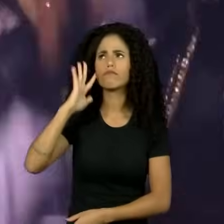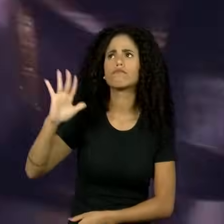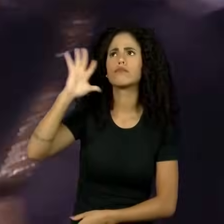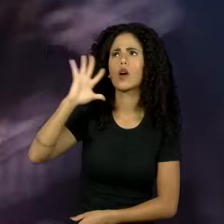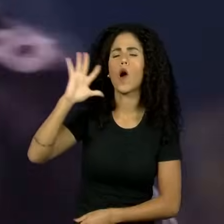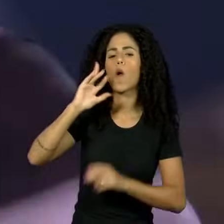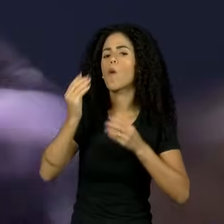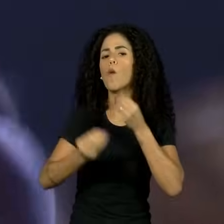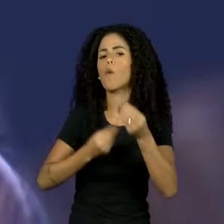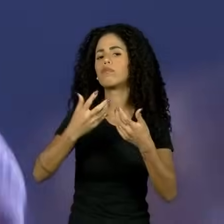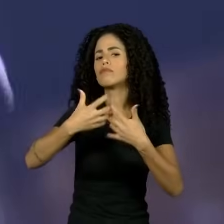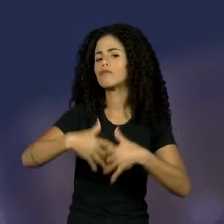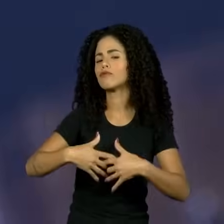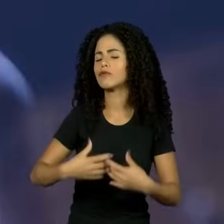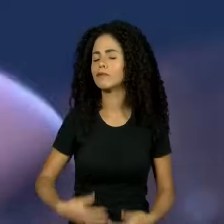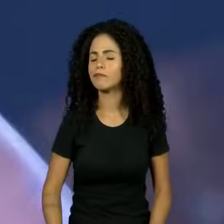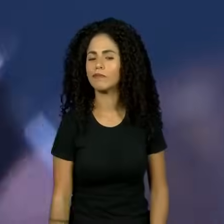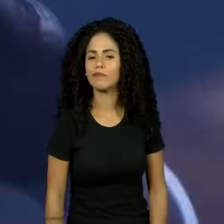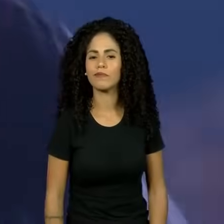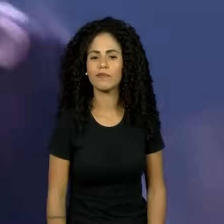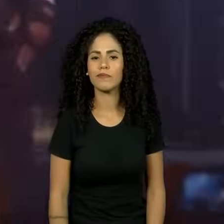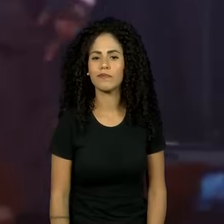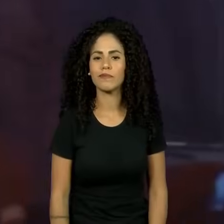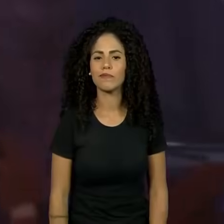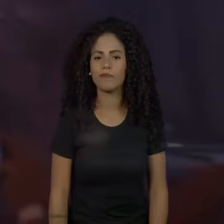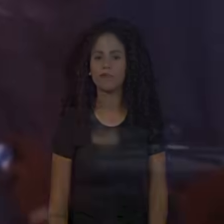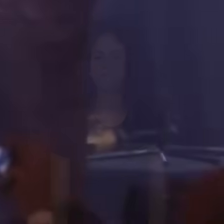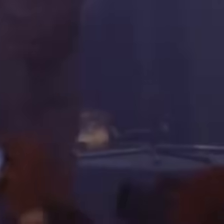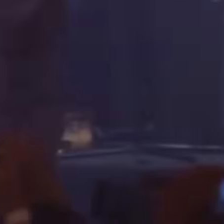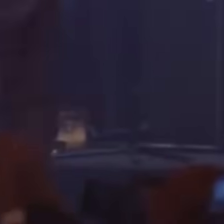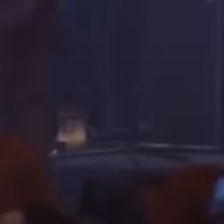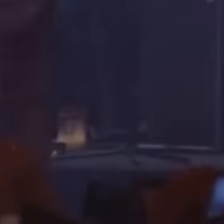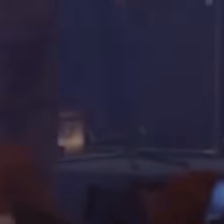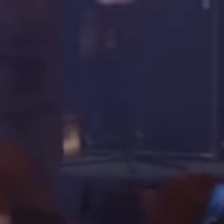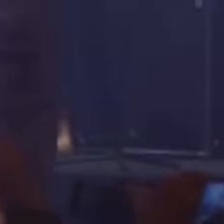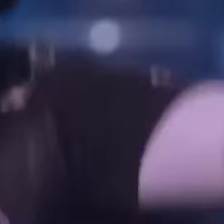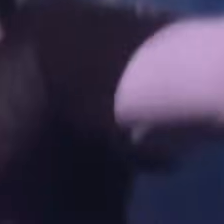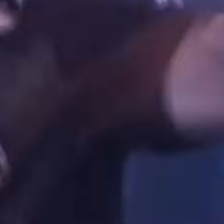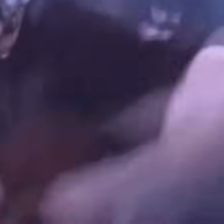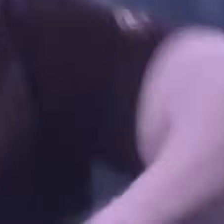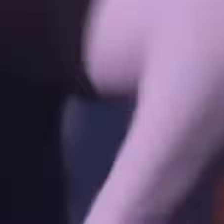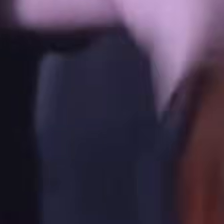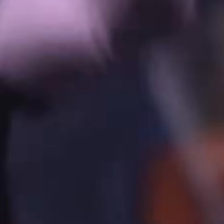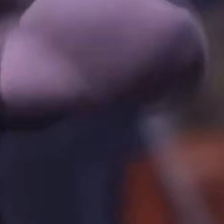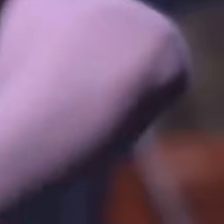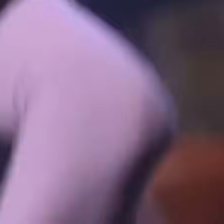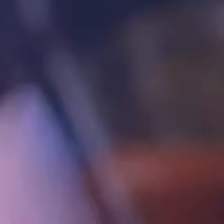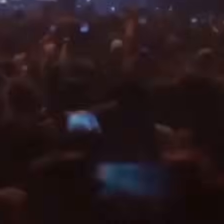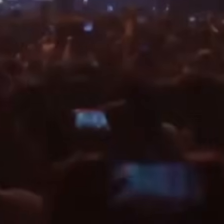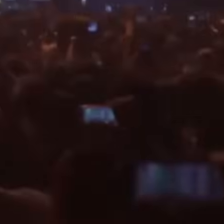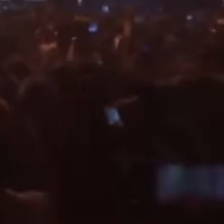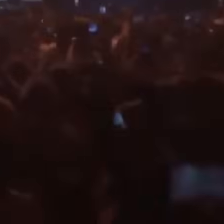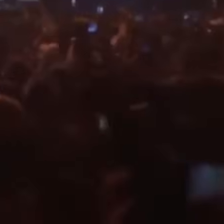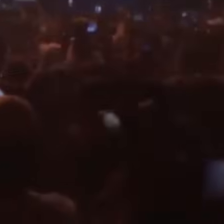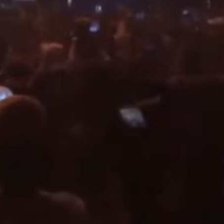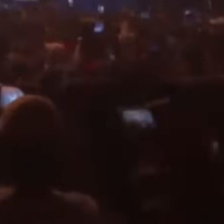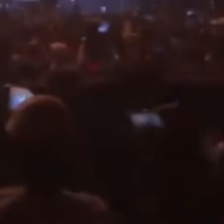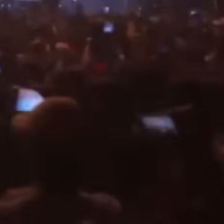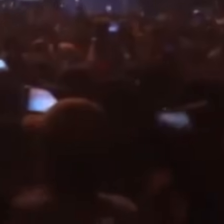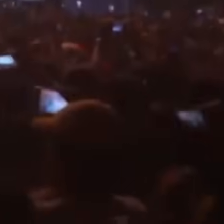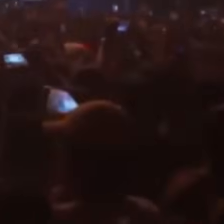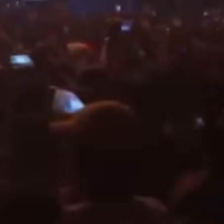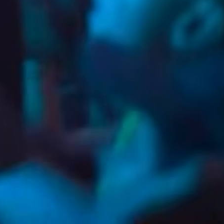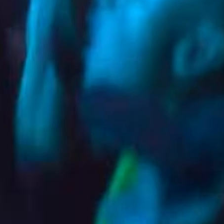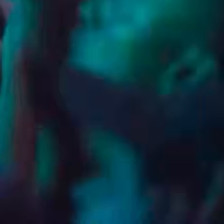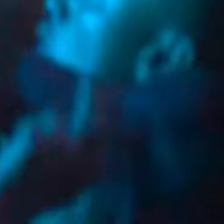figuras. Violentamente pacífico, não fica sabotar seu raciocínio, fica atrapalhar seu sistema nervoso, seu filho,